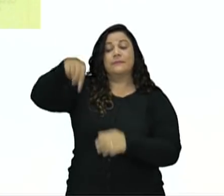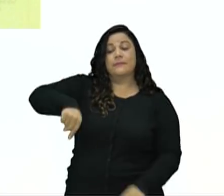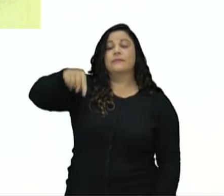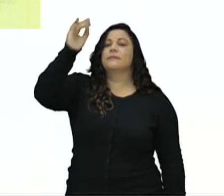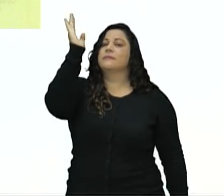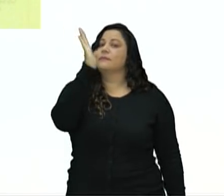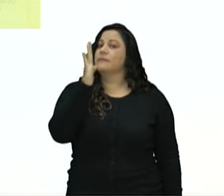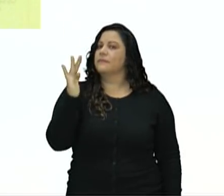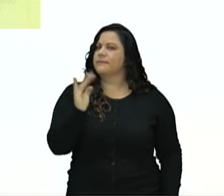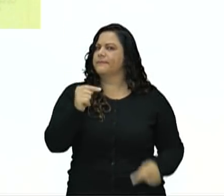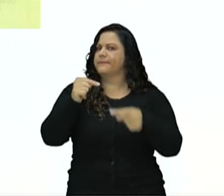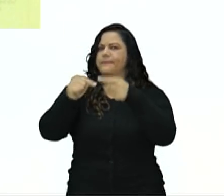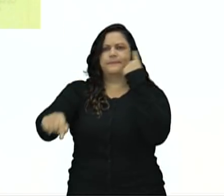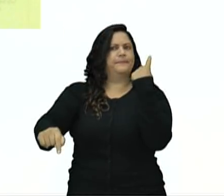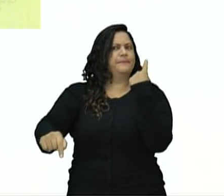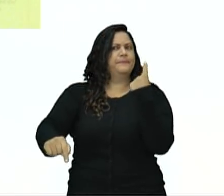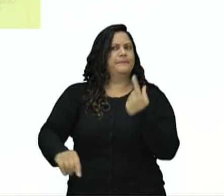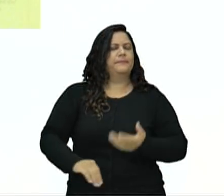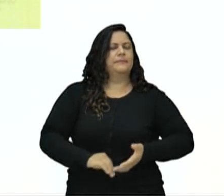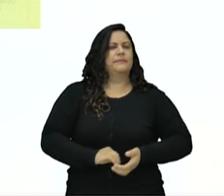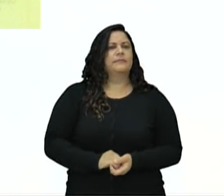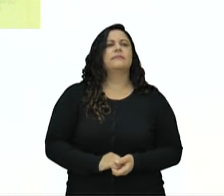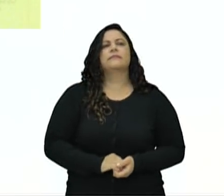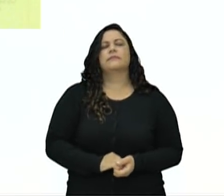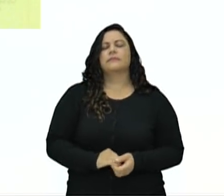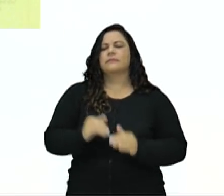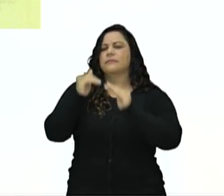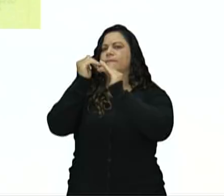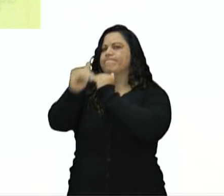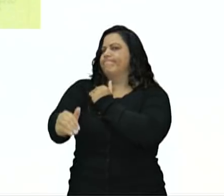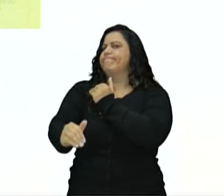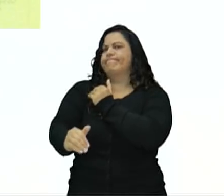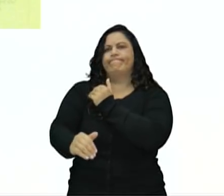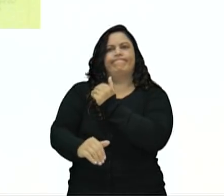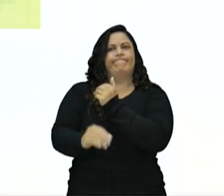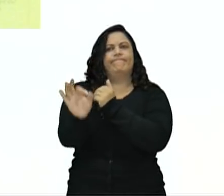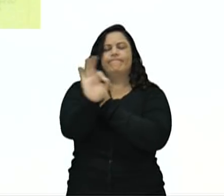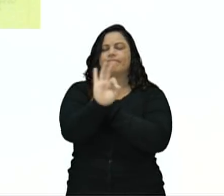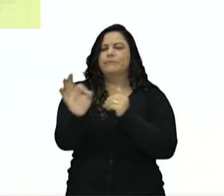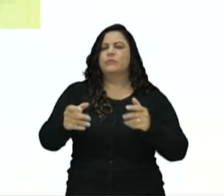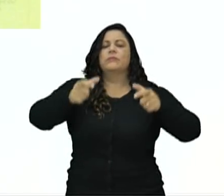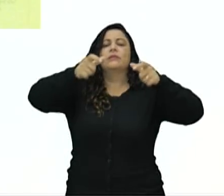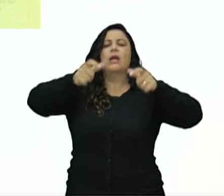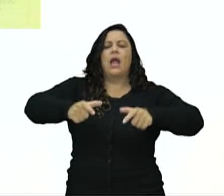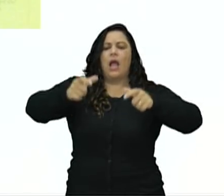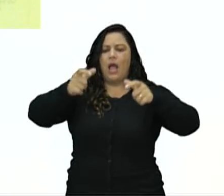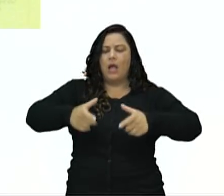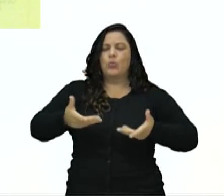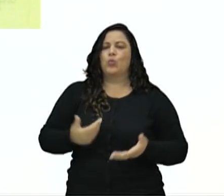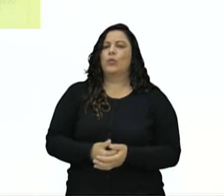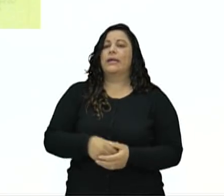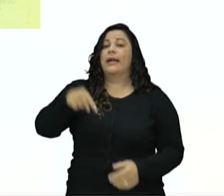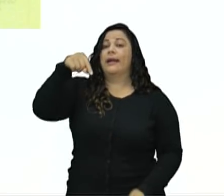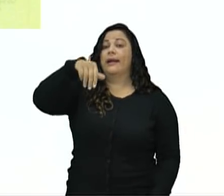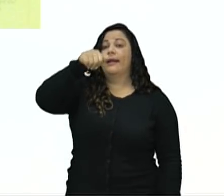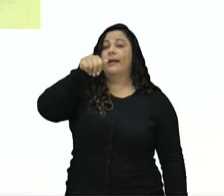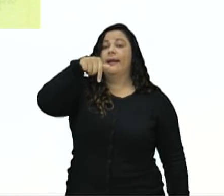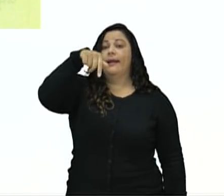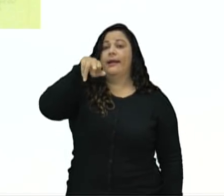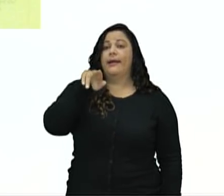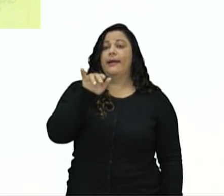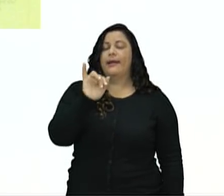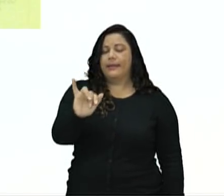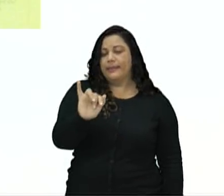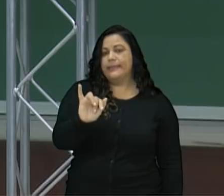daqui, que é a contração da preposição de, né, mais o advérbio de lugar aqui, de mais aqui forma a palavra daqui, né,